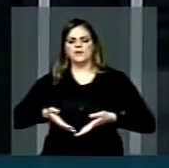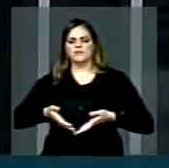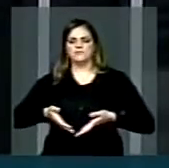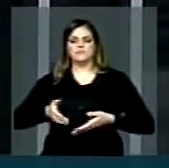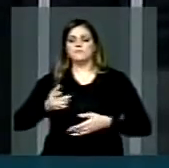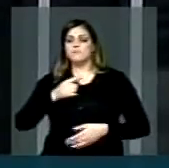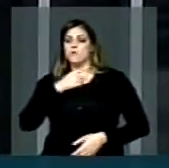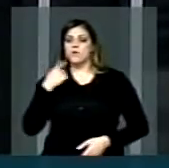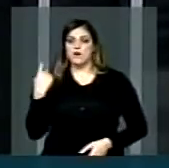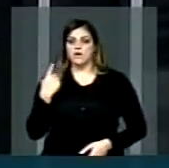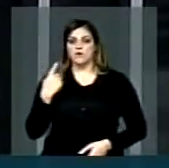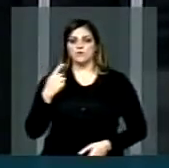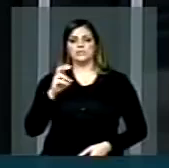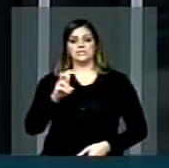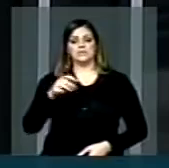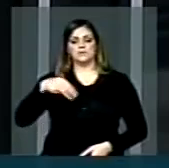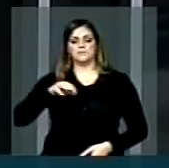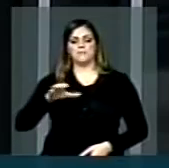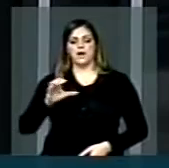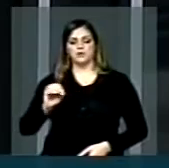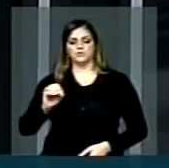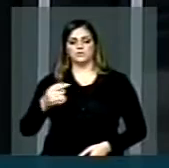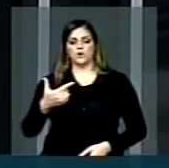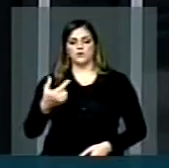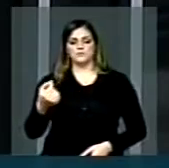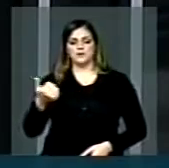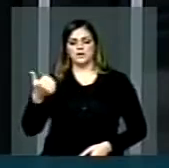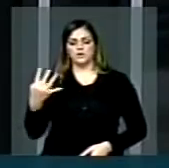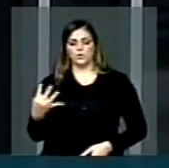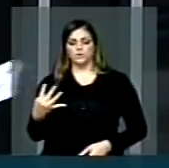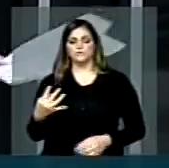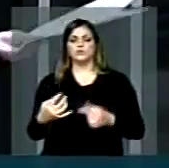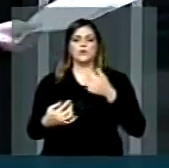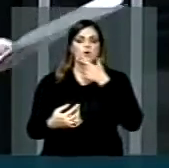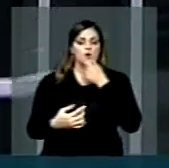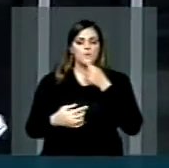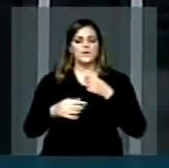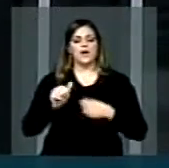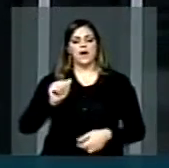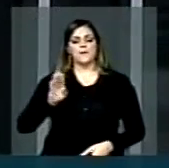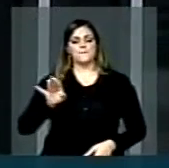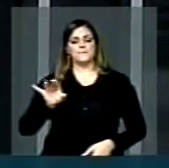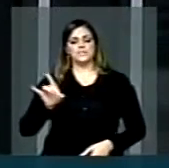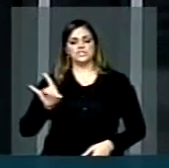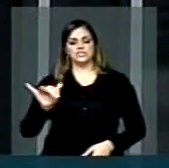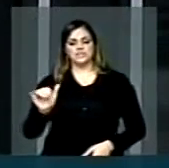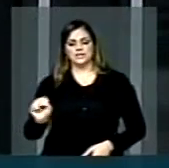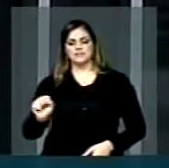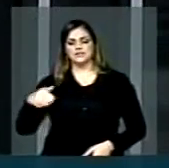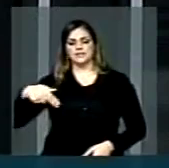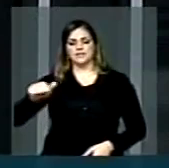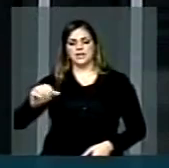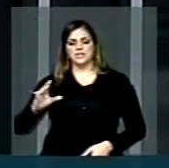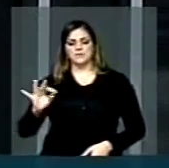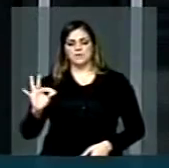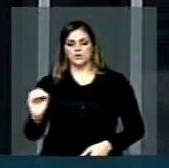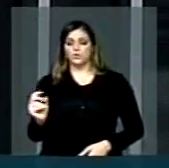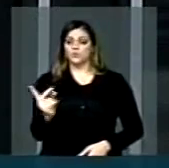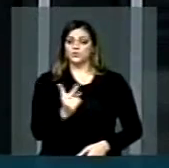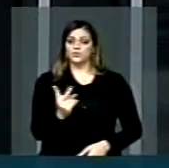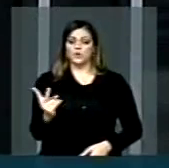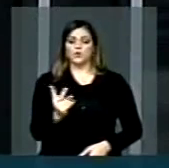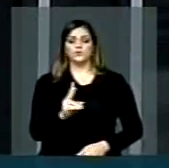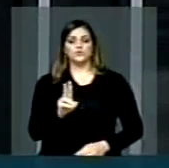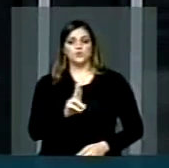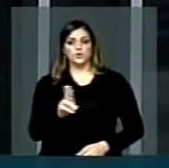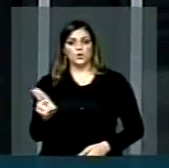de março de 2014, e a data de nascimento de Abdias do Nascimento. Além da coincidência do sobrenome, Francisco José